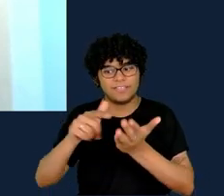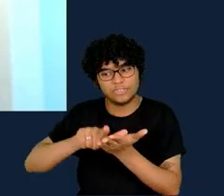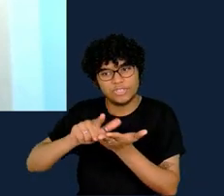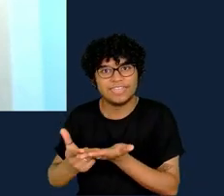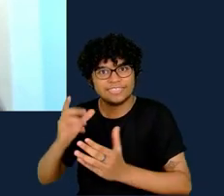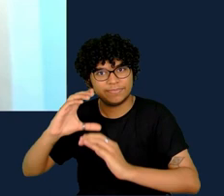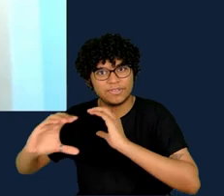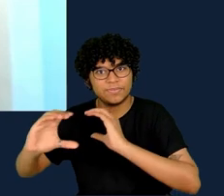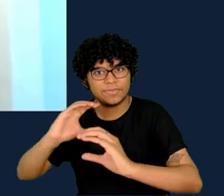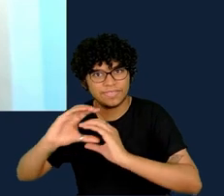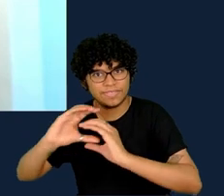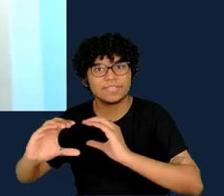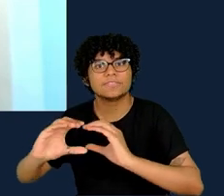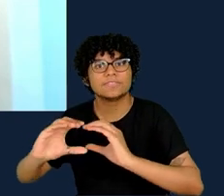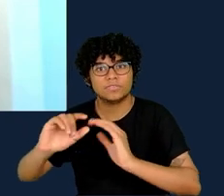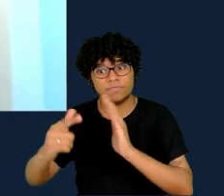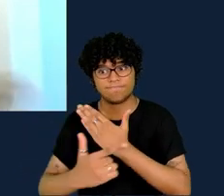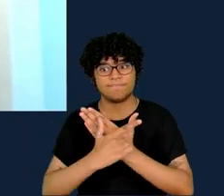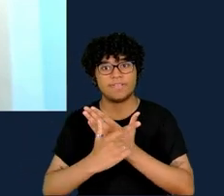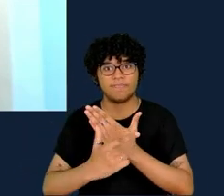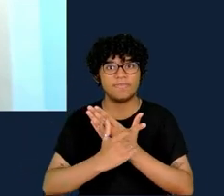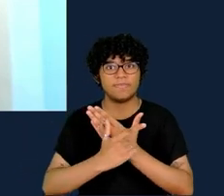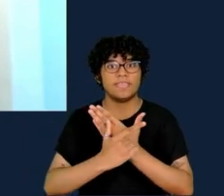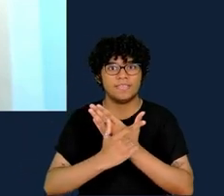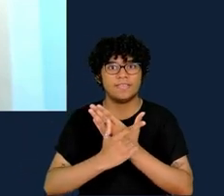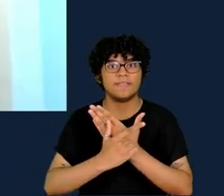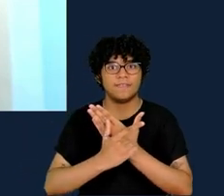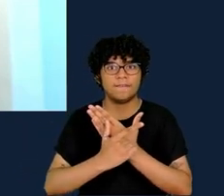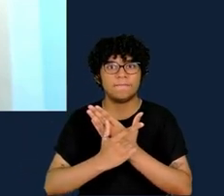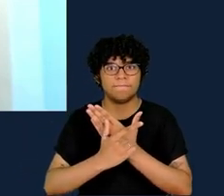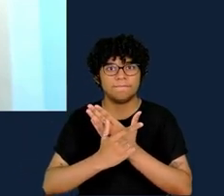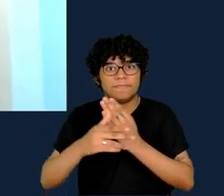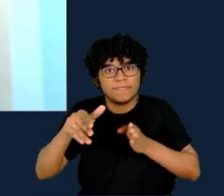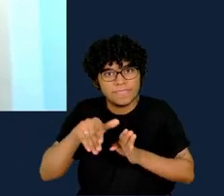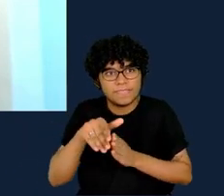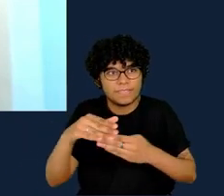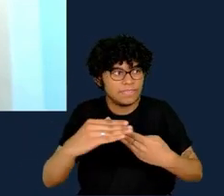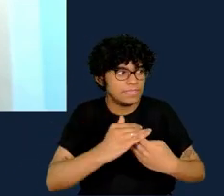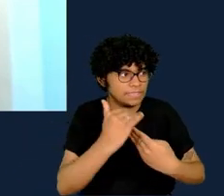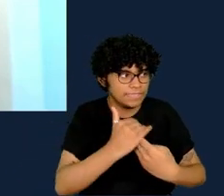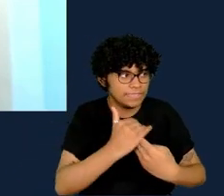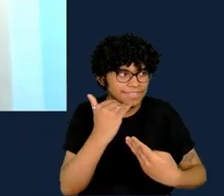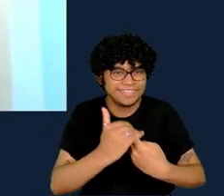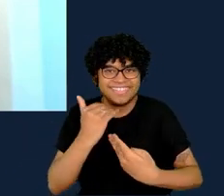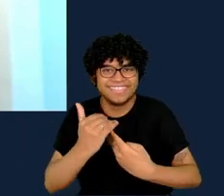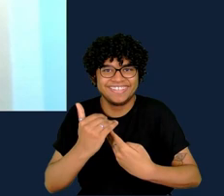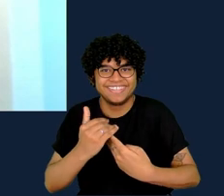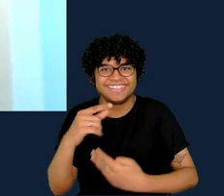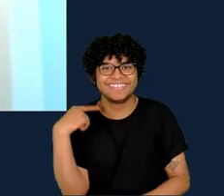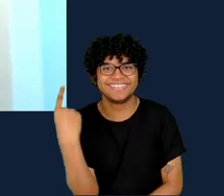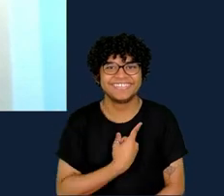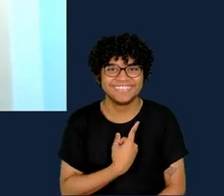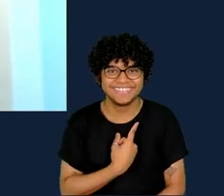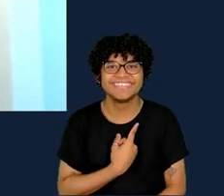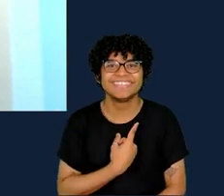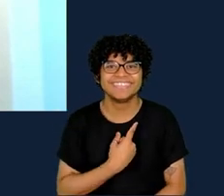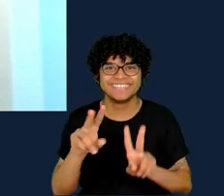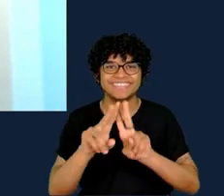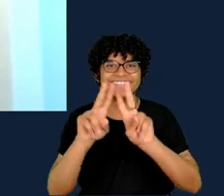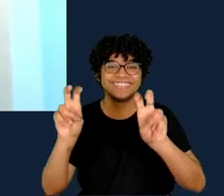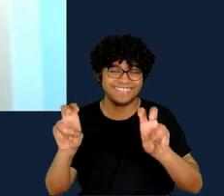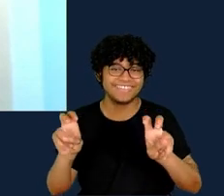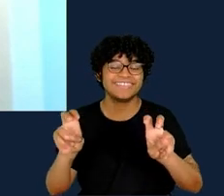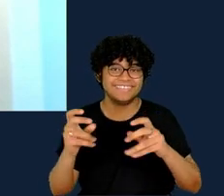vocês têm um papel fundamental nos, ao nos orientar, né, num determinados assuntos